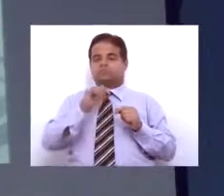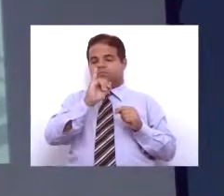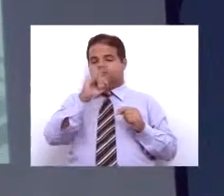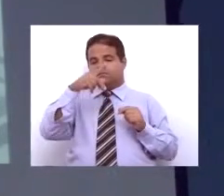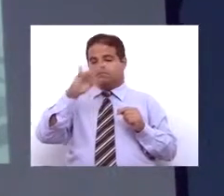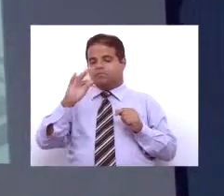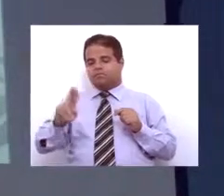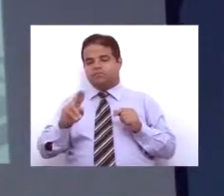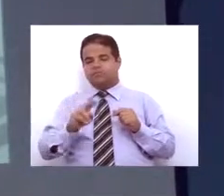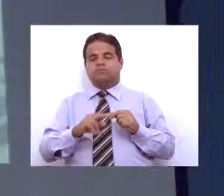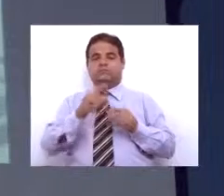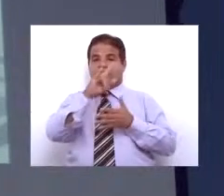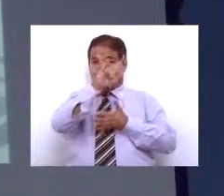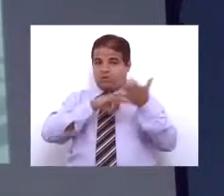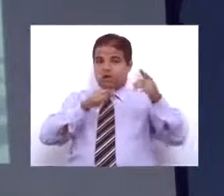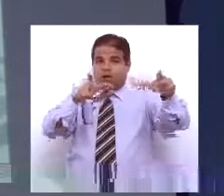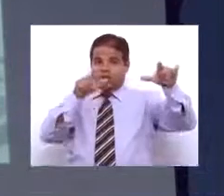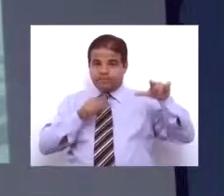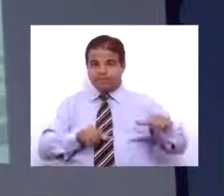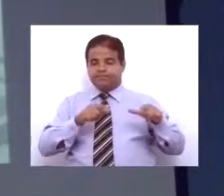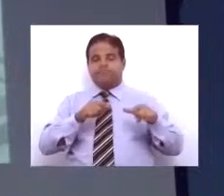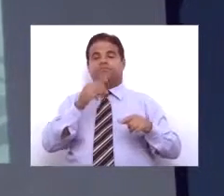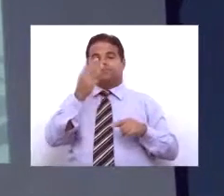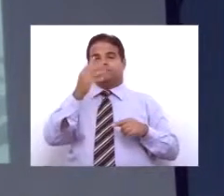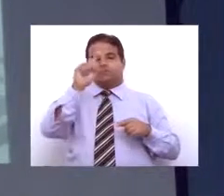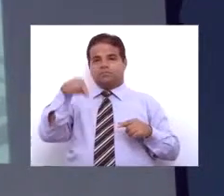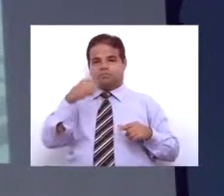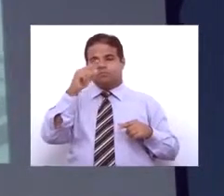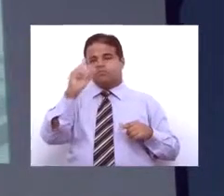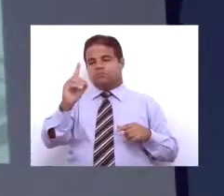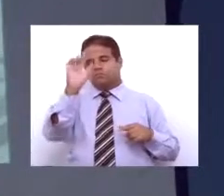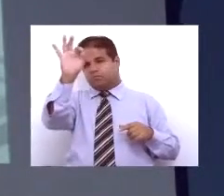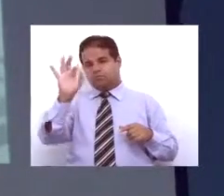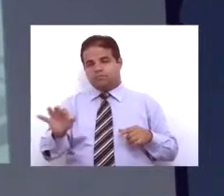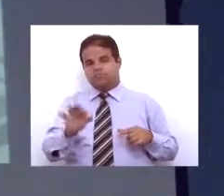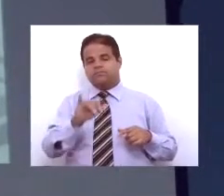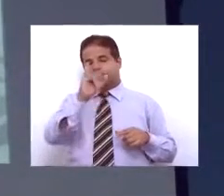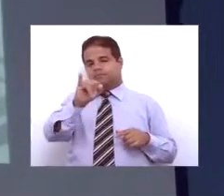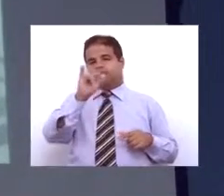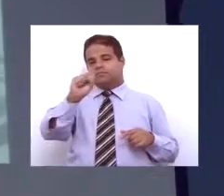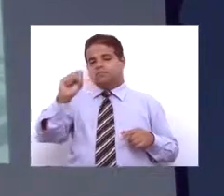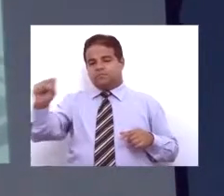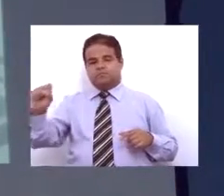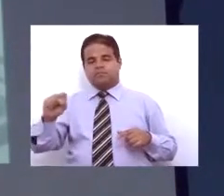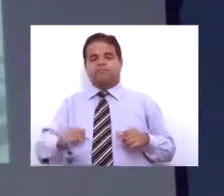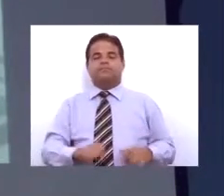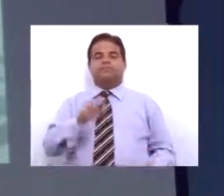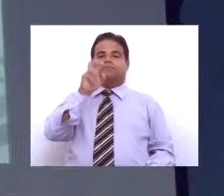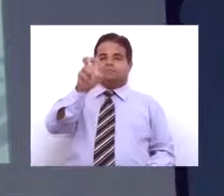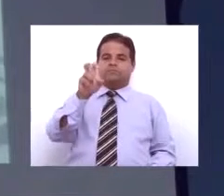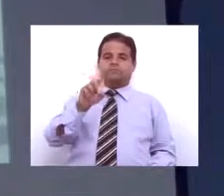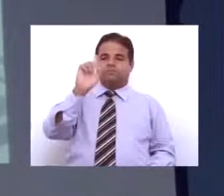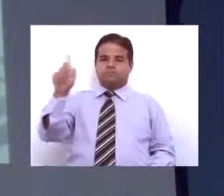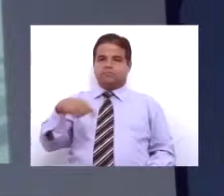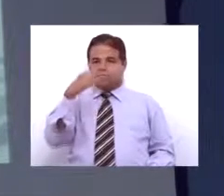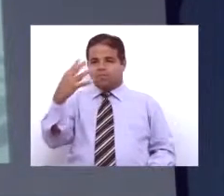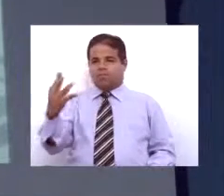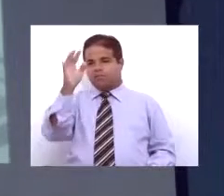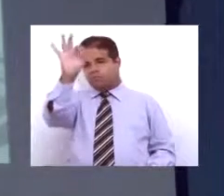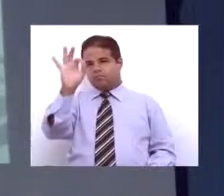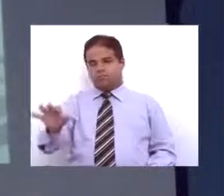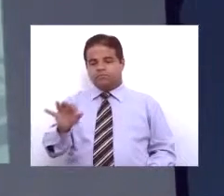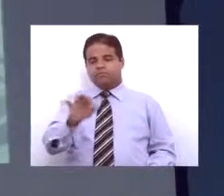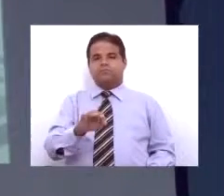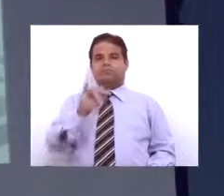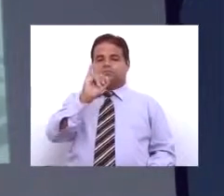iptu da receita do iptu em 13,1 por cento do iss 5,4 por cento e